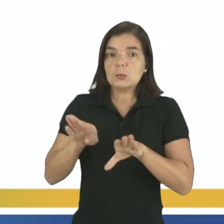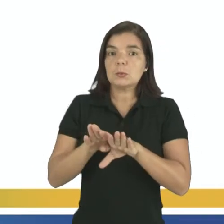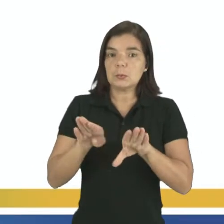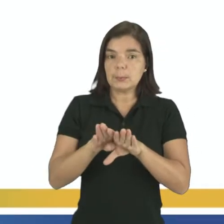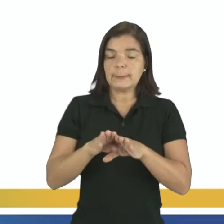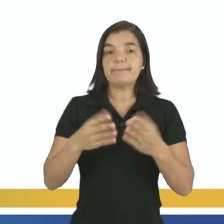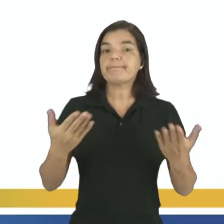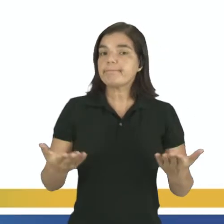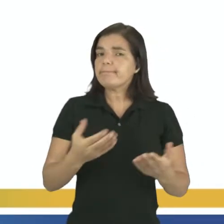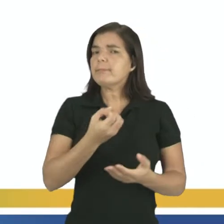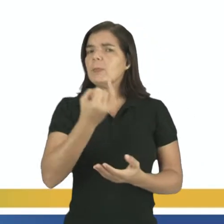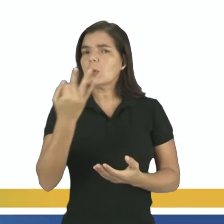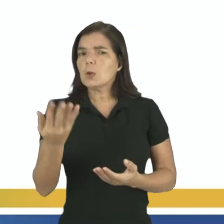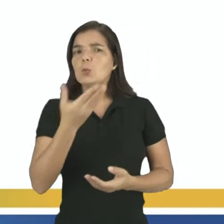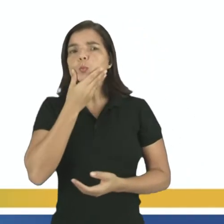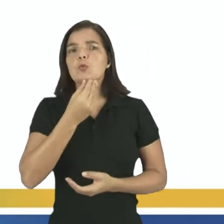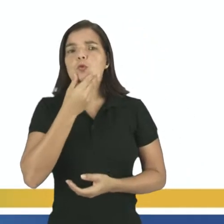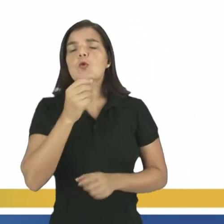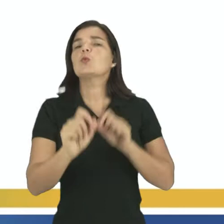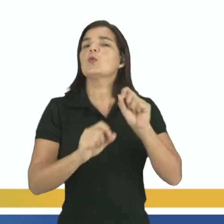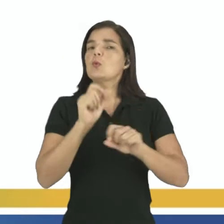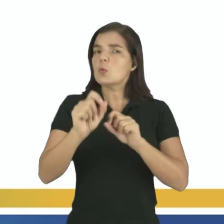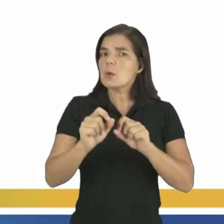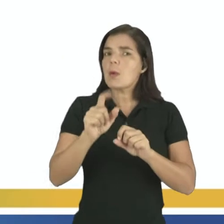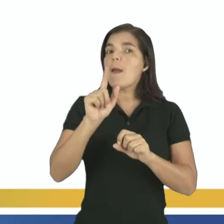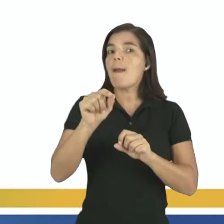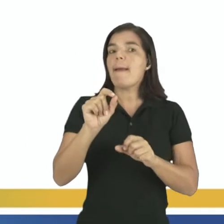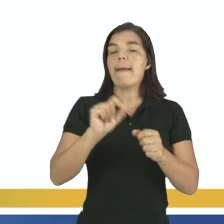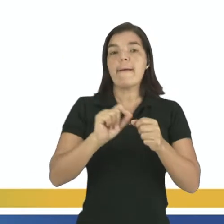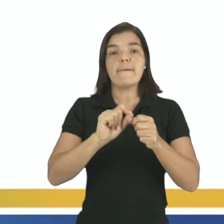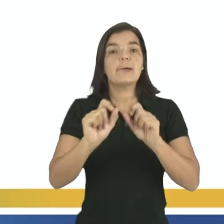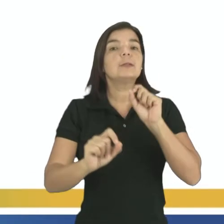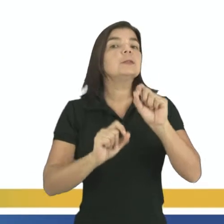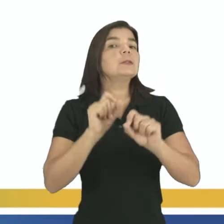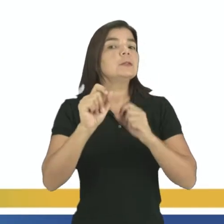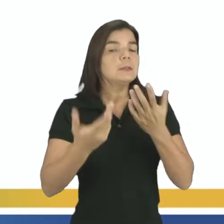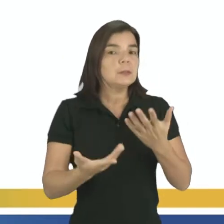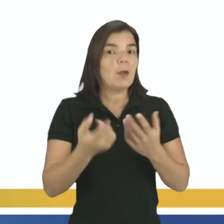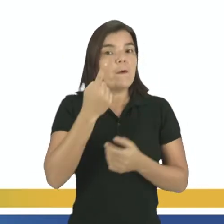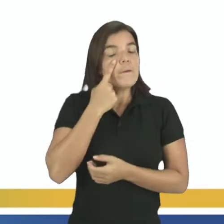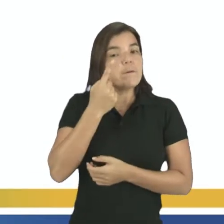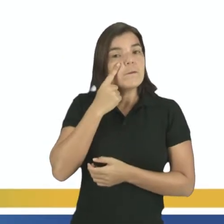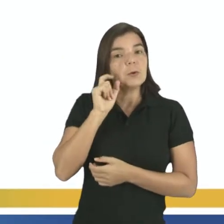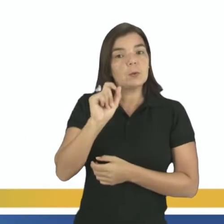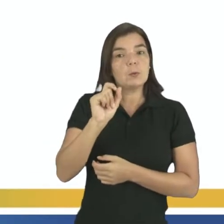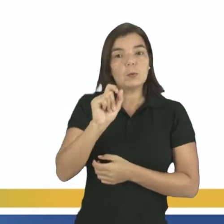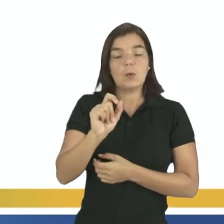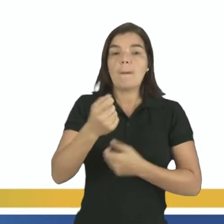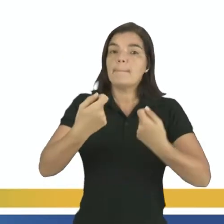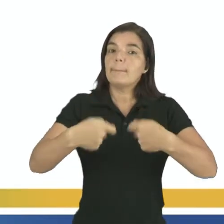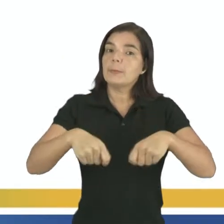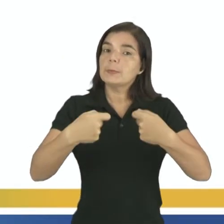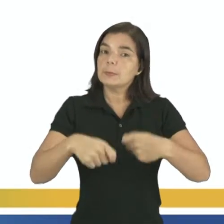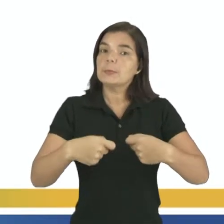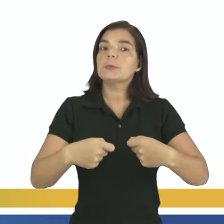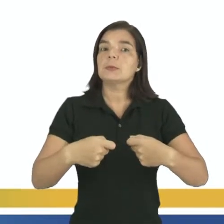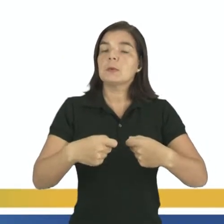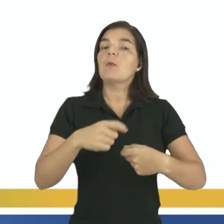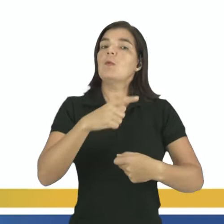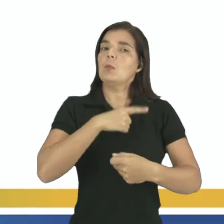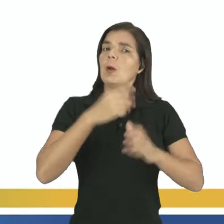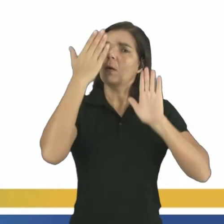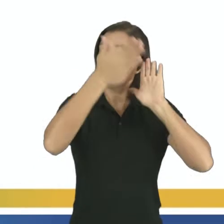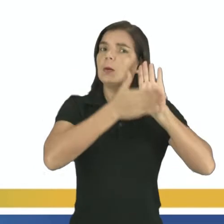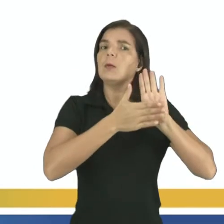tá? Enquanto que para os homens, a reprodução, ela era vista, como necessária para